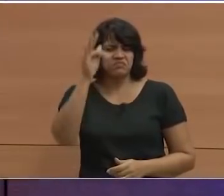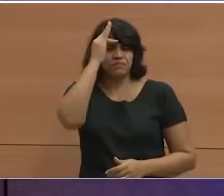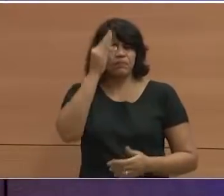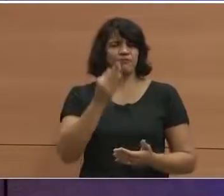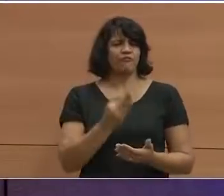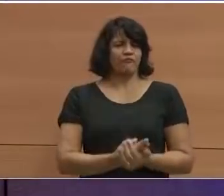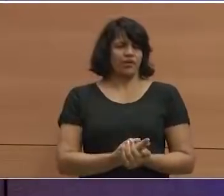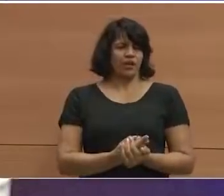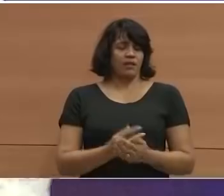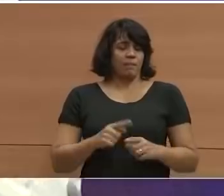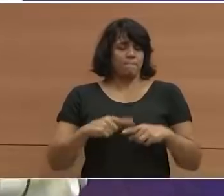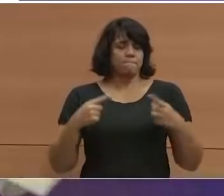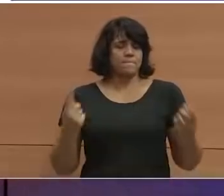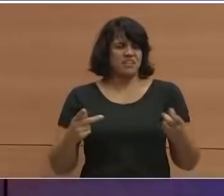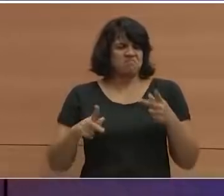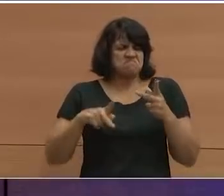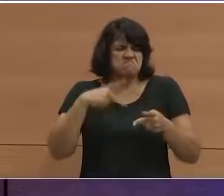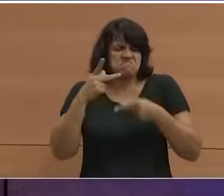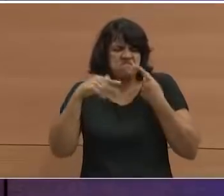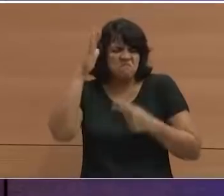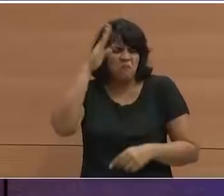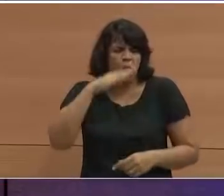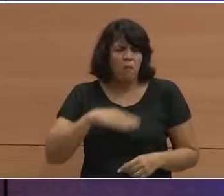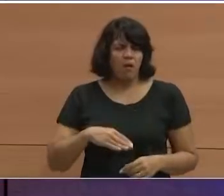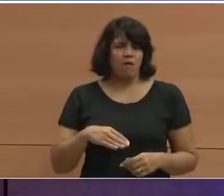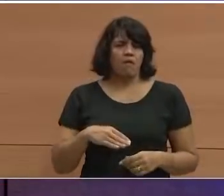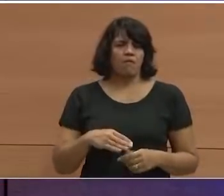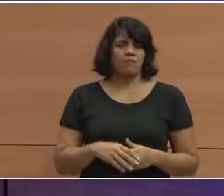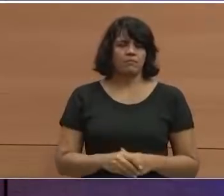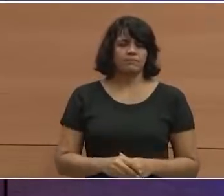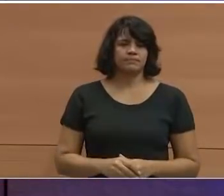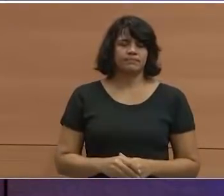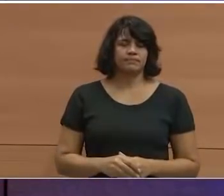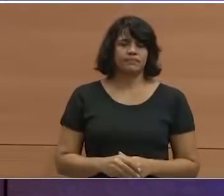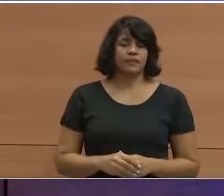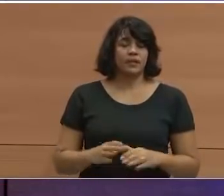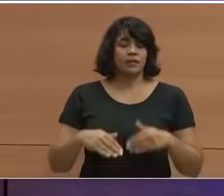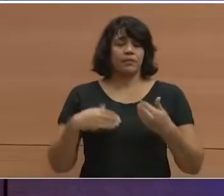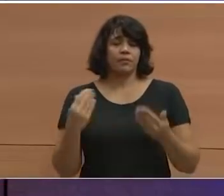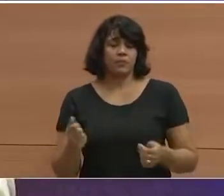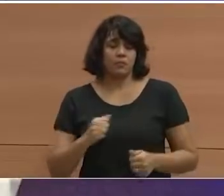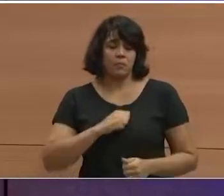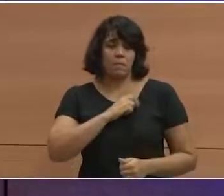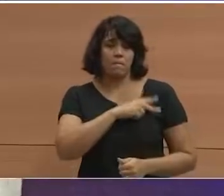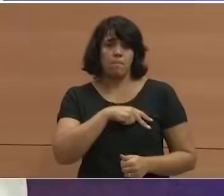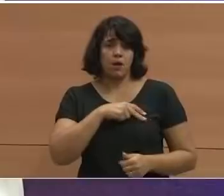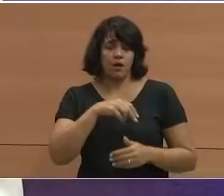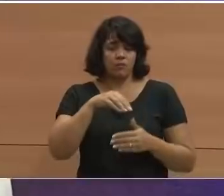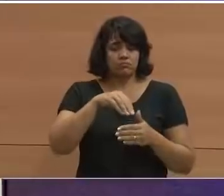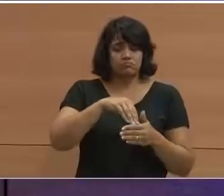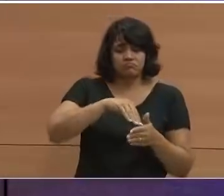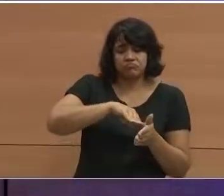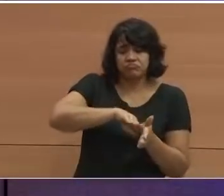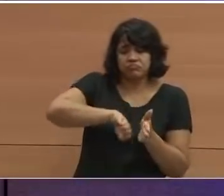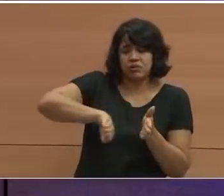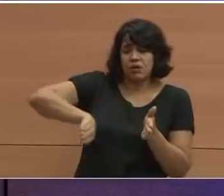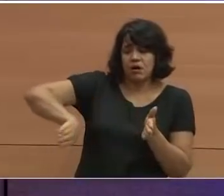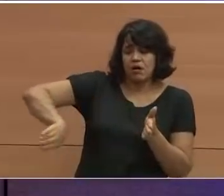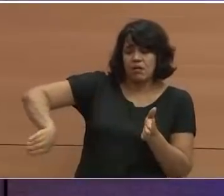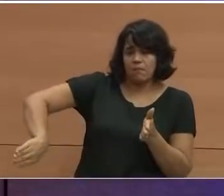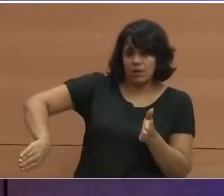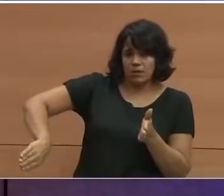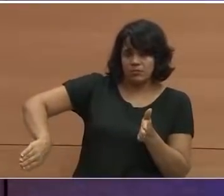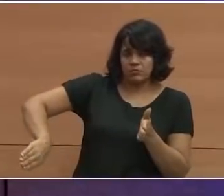da multidão, Paulo, apartando-se deles, quer dizer, dos que estavam na sinagoga, e separou